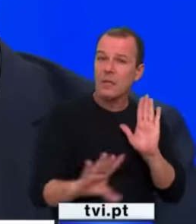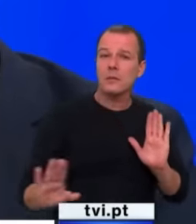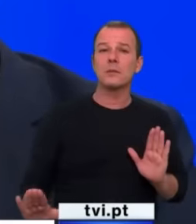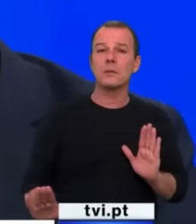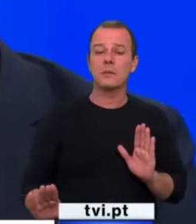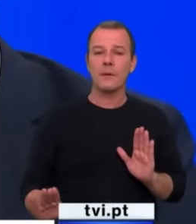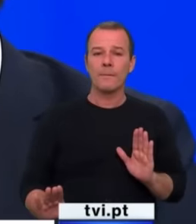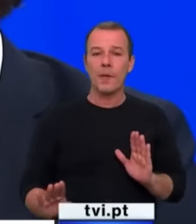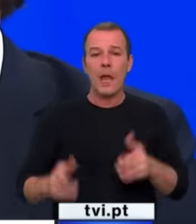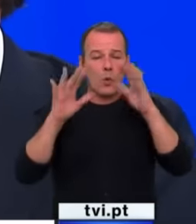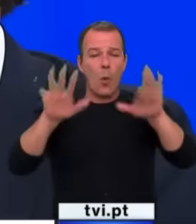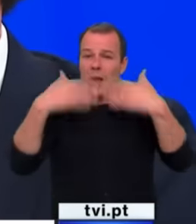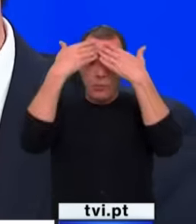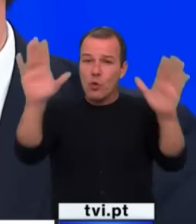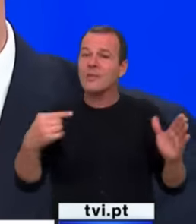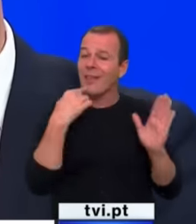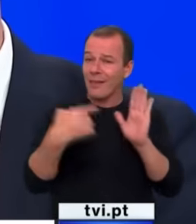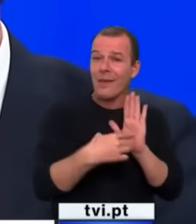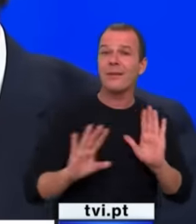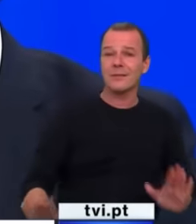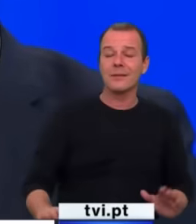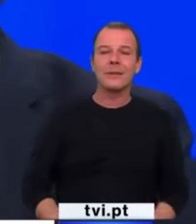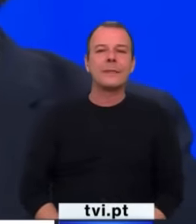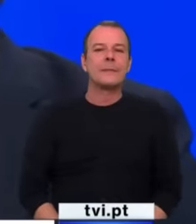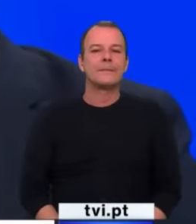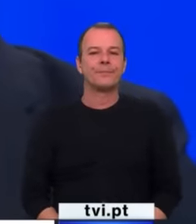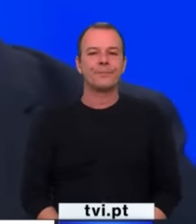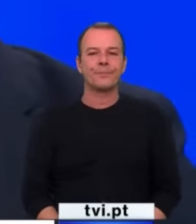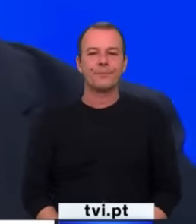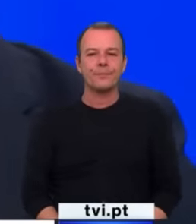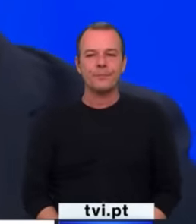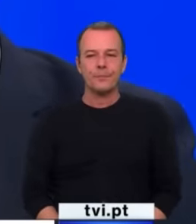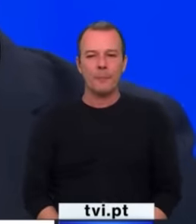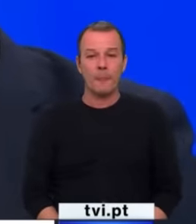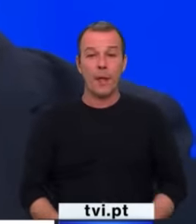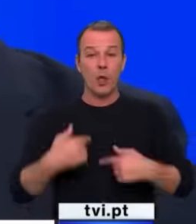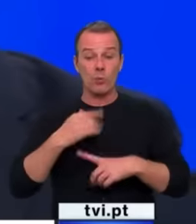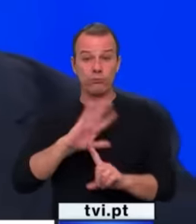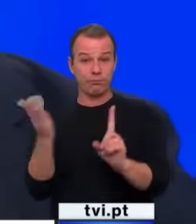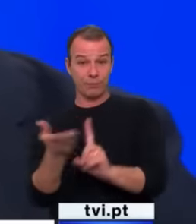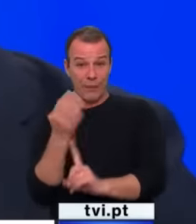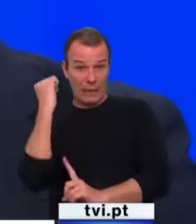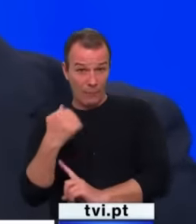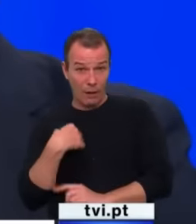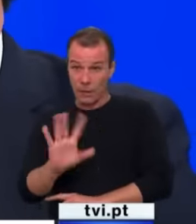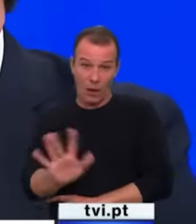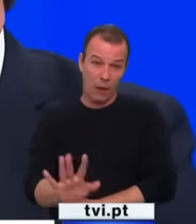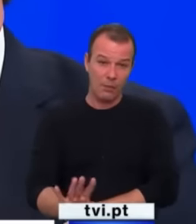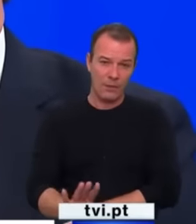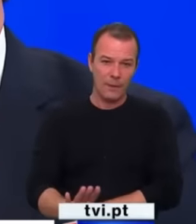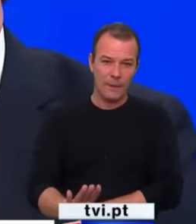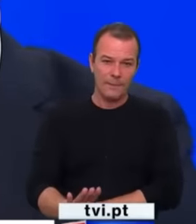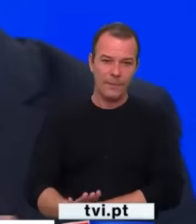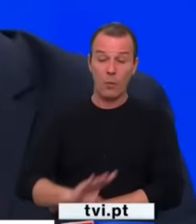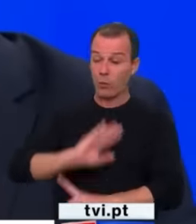Direito, em qualquer democracia avançada. Para encerrarmos este assunto, vou dar-lhe possibilidade rápido, de responder ao que disse Pedro Nuno Santos. Eu nunca fui condenado criminalmente em Portugal. Nunca. Nunca fui condenado criminalmente.